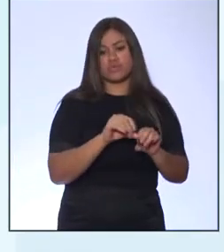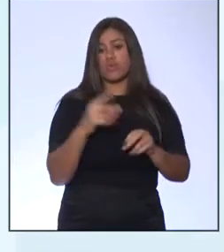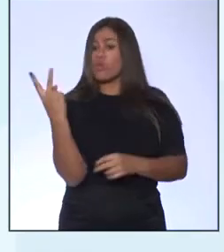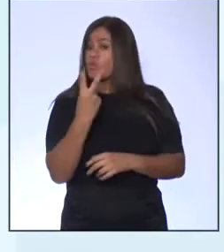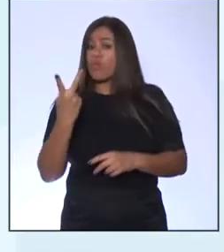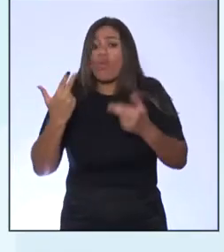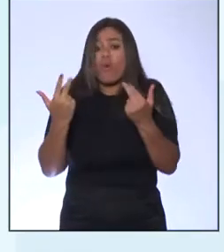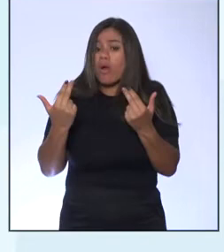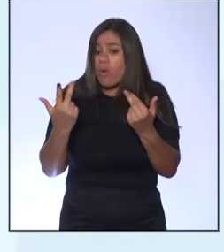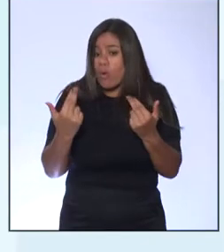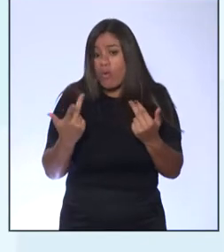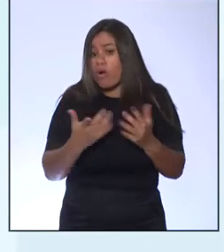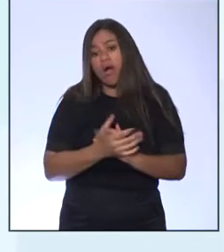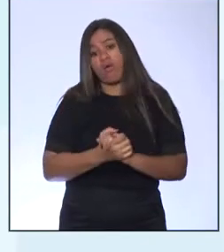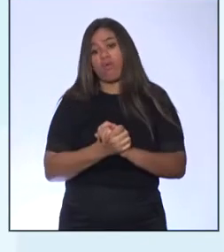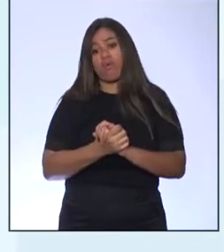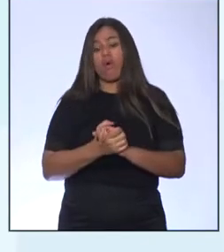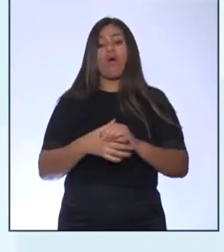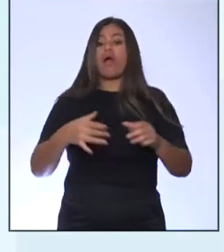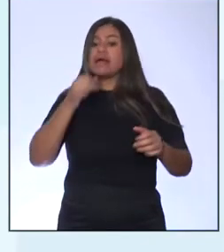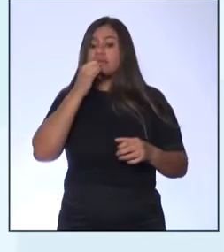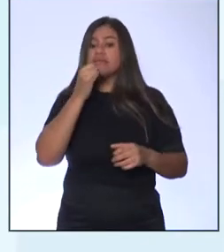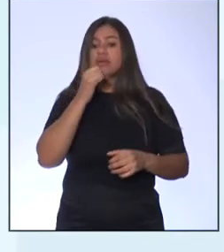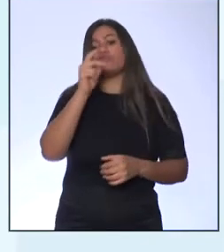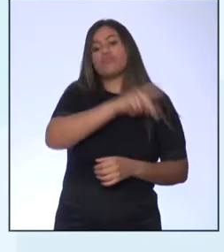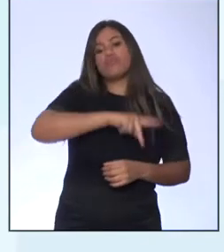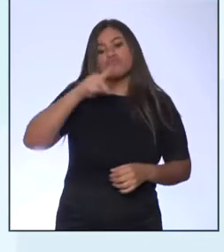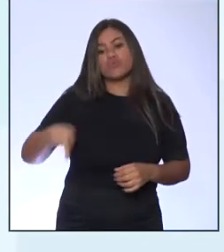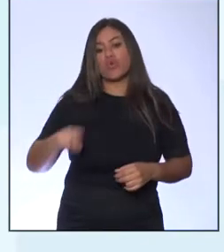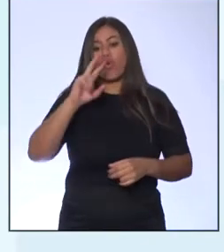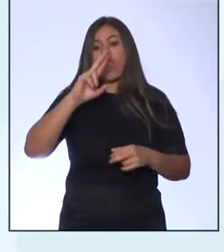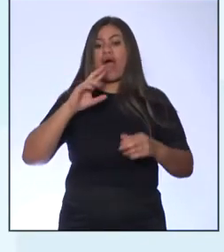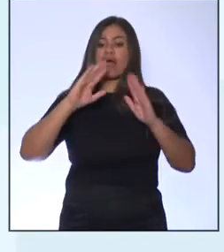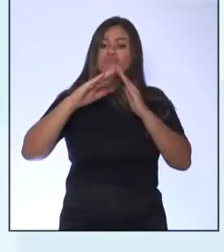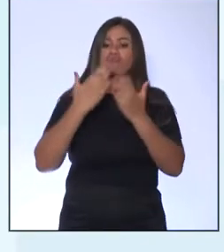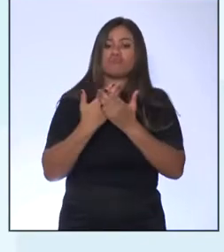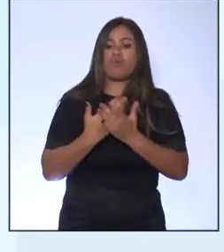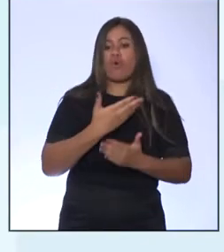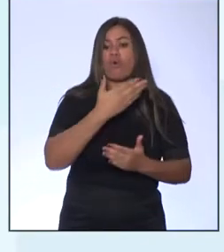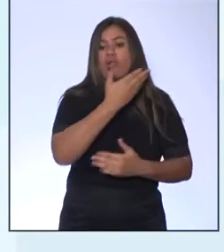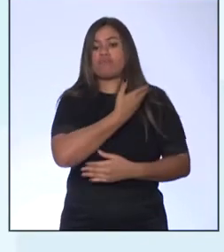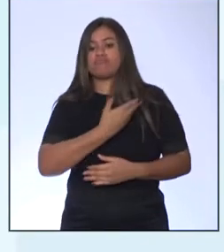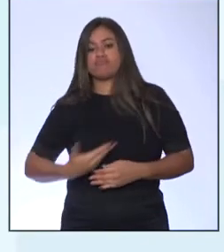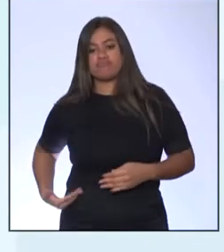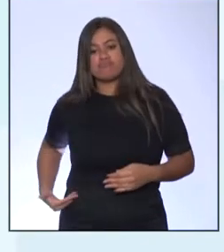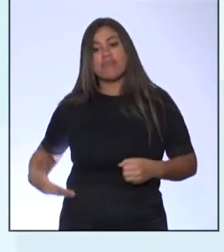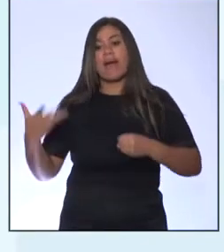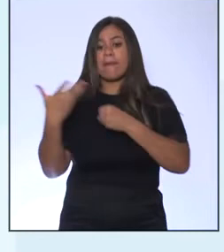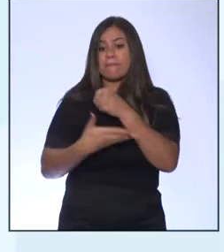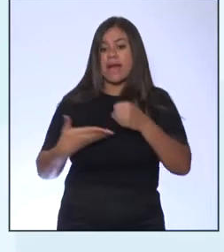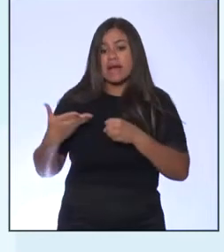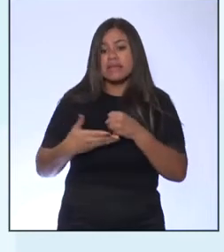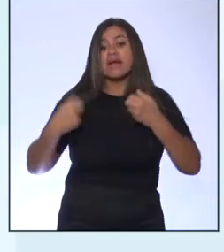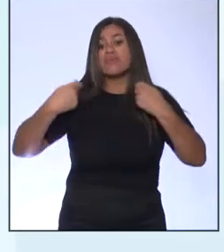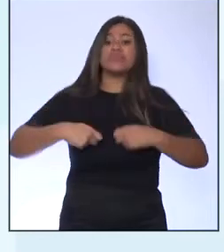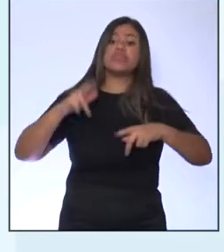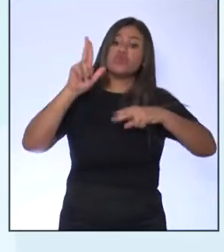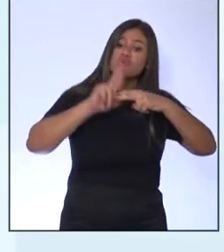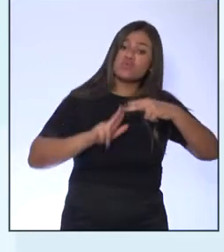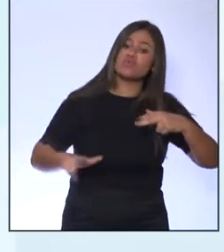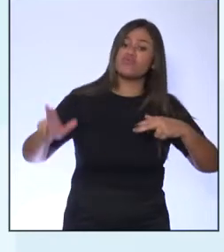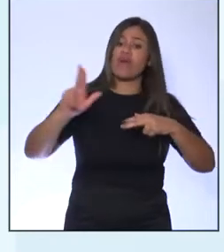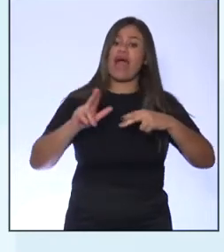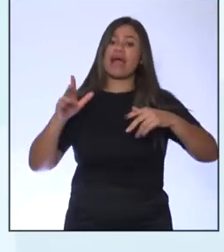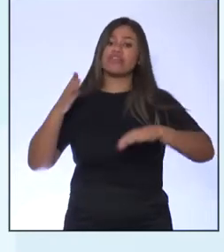de educação básica, ele precisa ter a universidade preparada para ajudá-lo, não